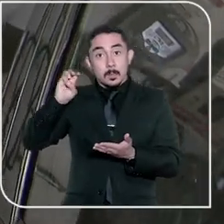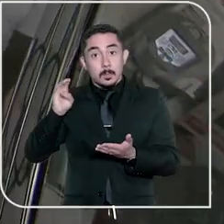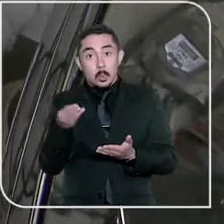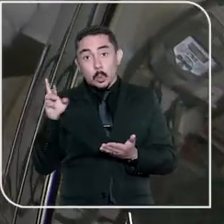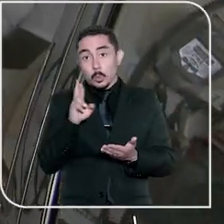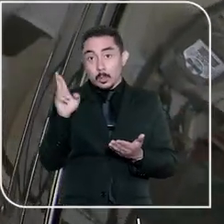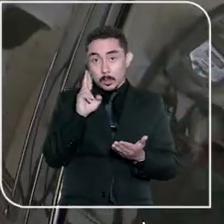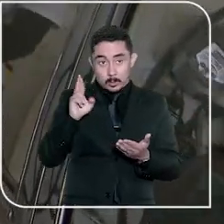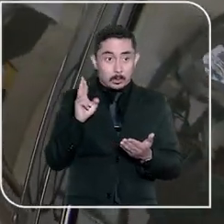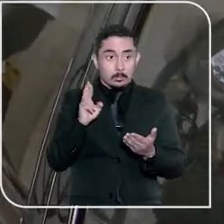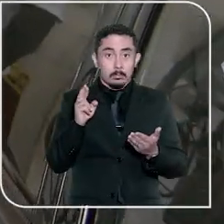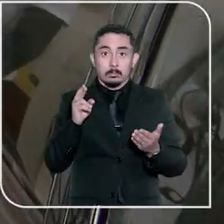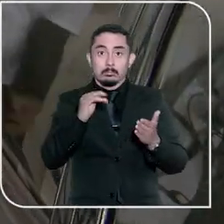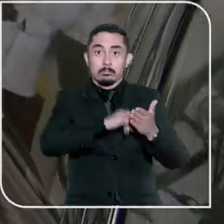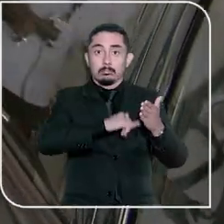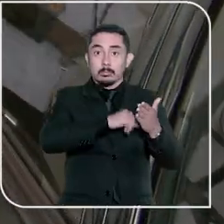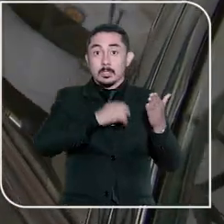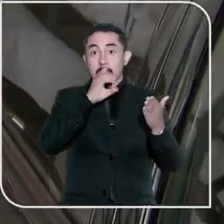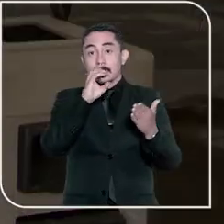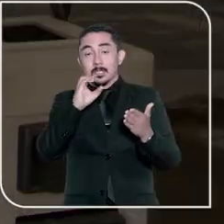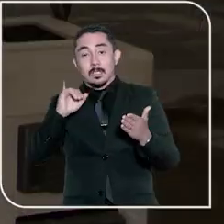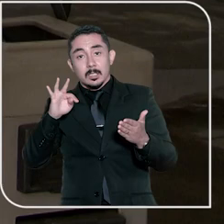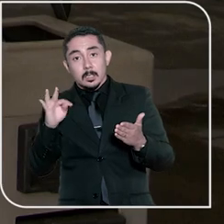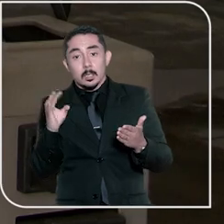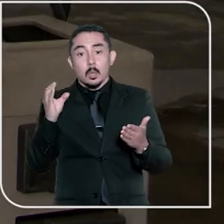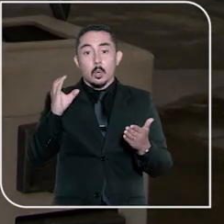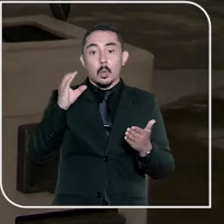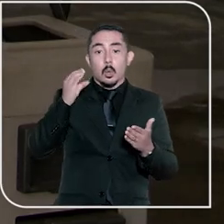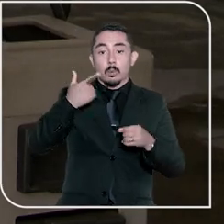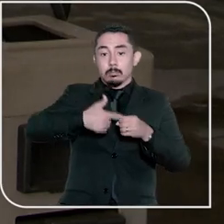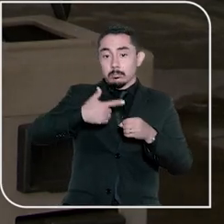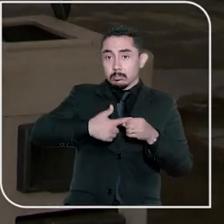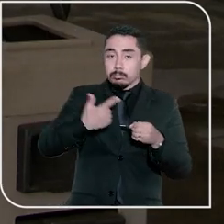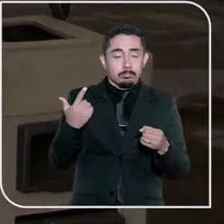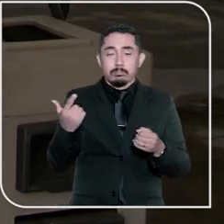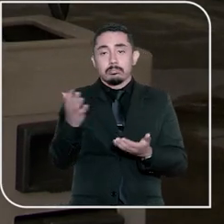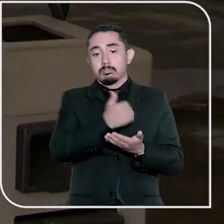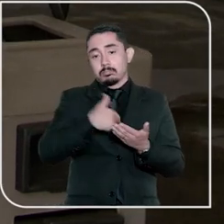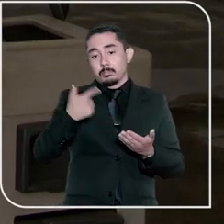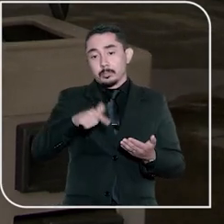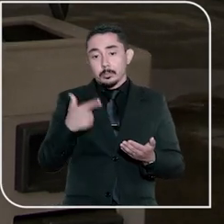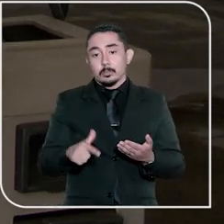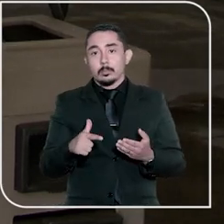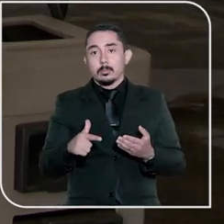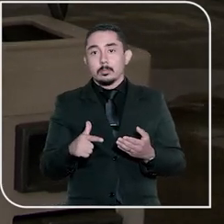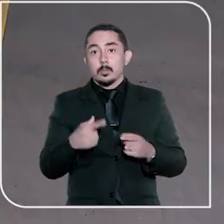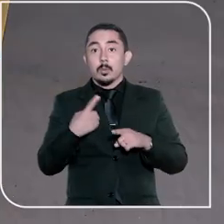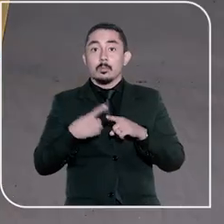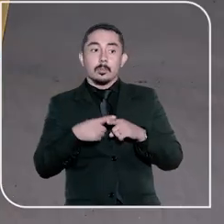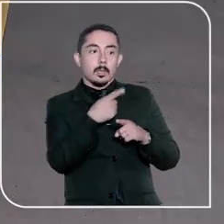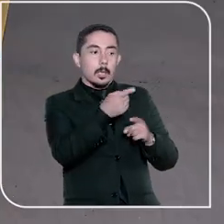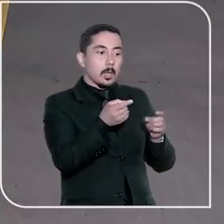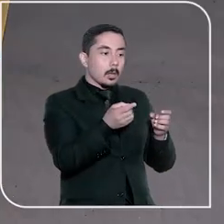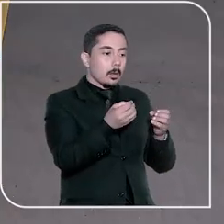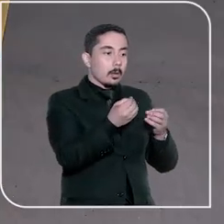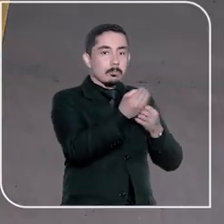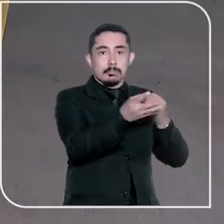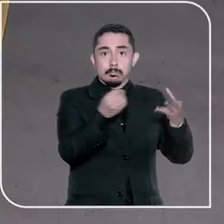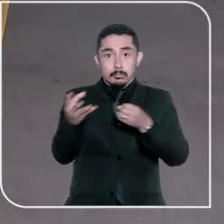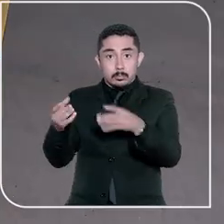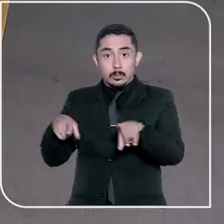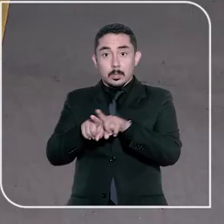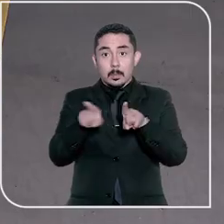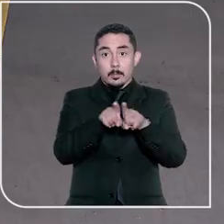tributo conhecido como CID de combustíveis devido a liminares posteriormente revogadas para que distribuidoras